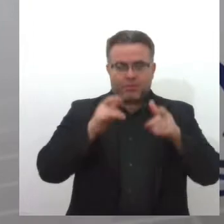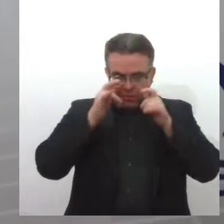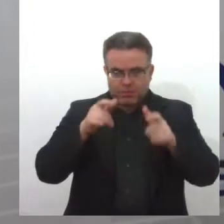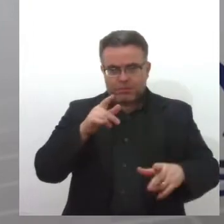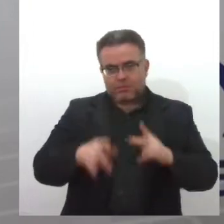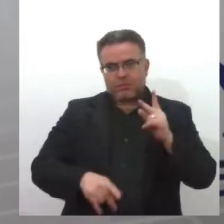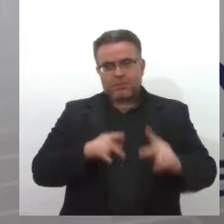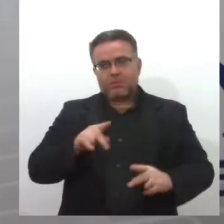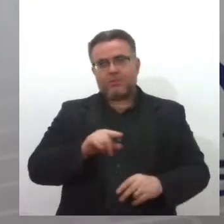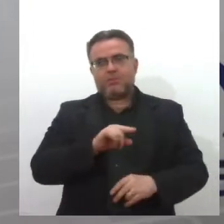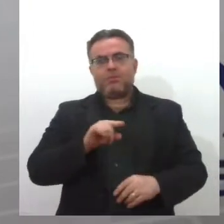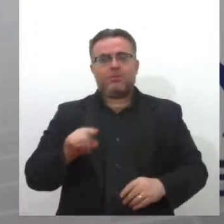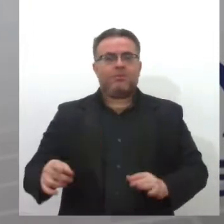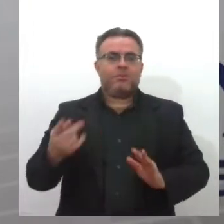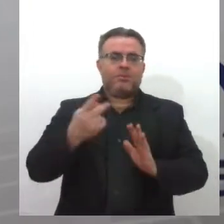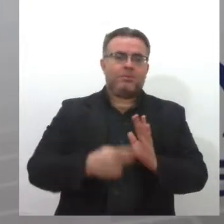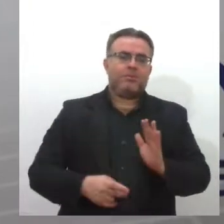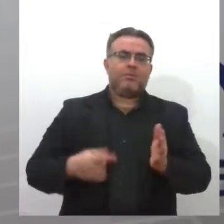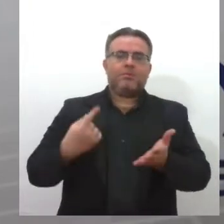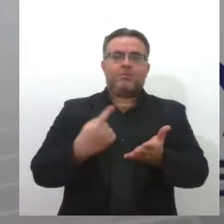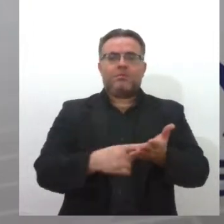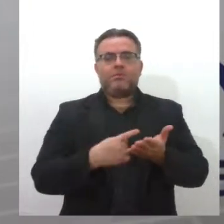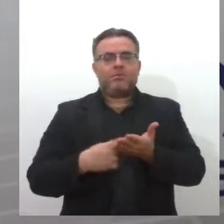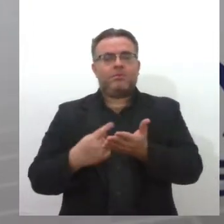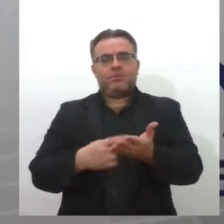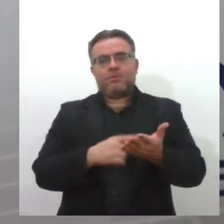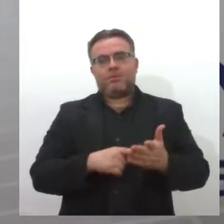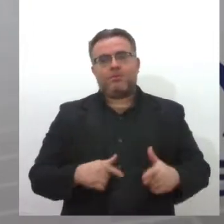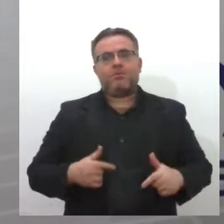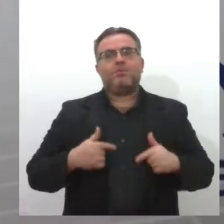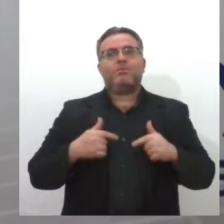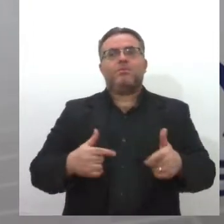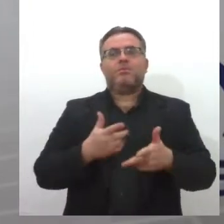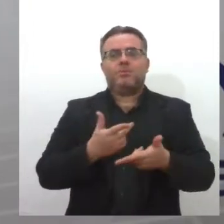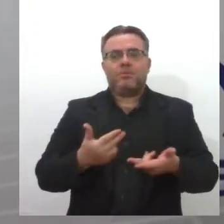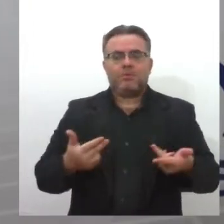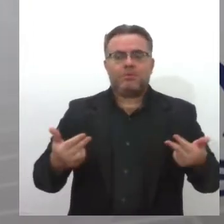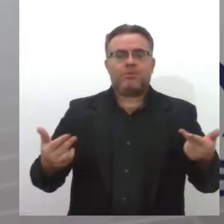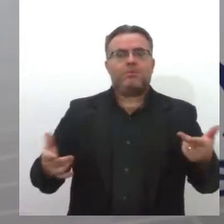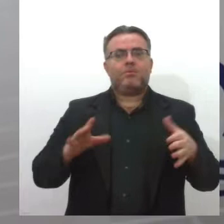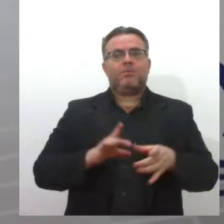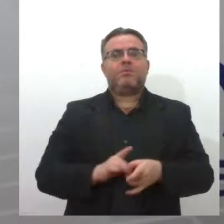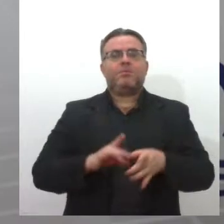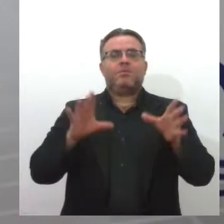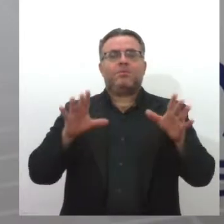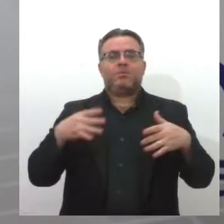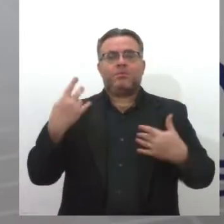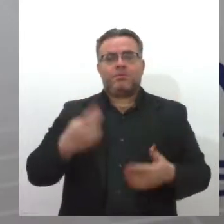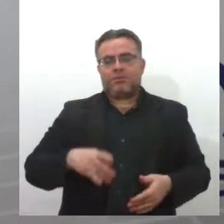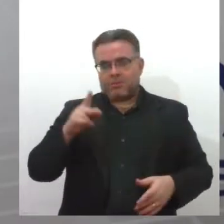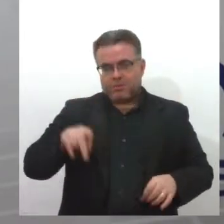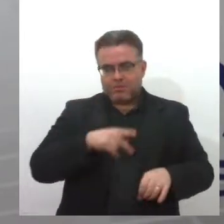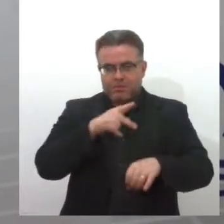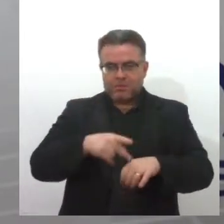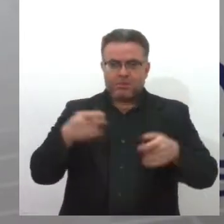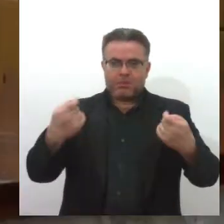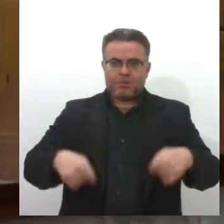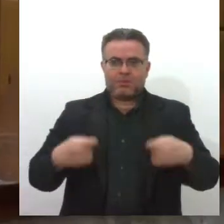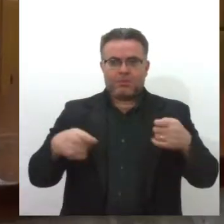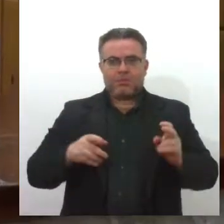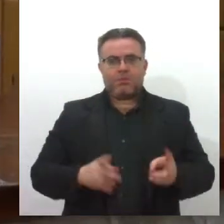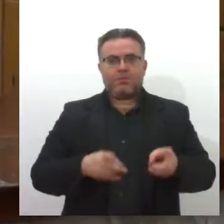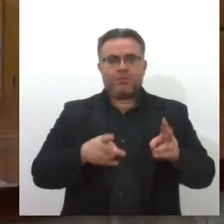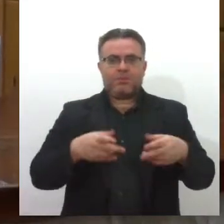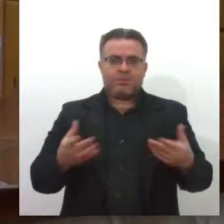povo, um projeto que tenha compromisso com as conquistas populares e com a democracia que o nosso país precisa continuar alimentando.